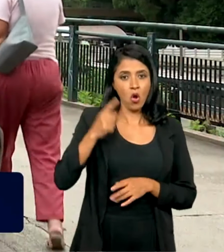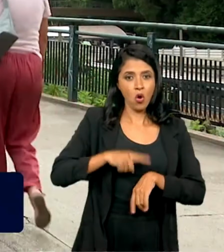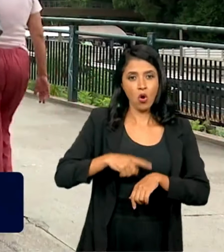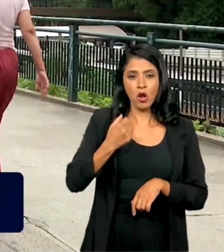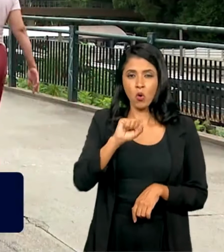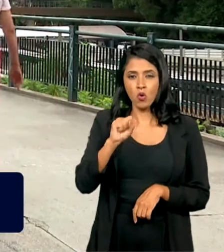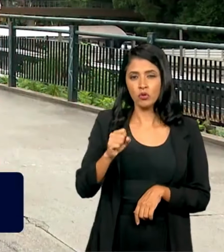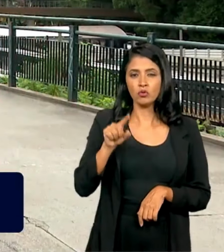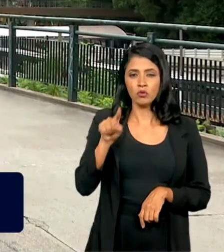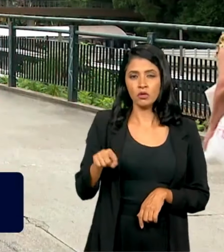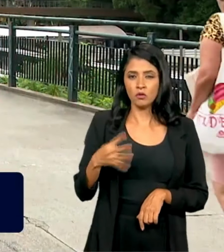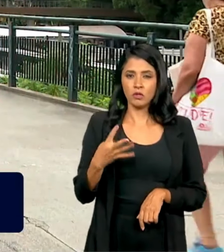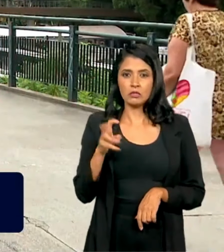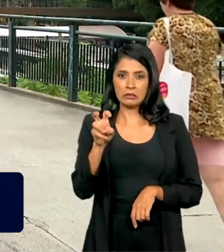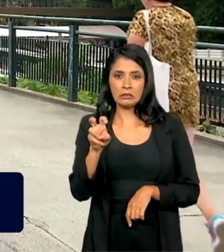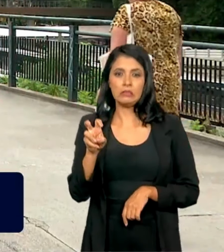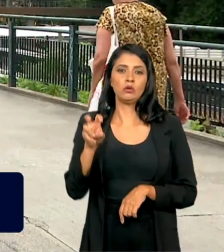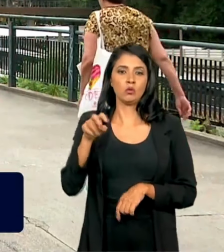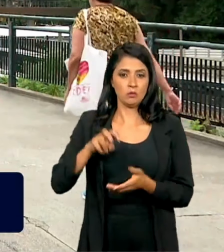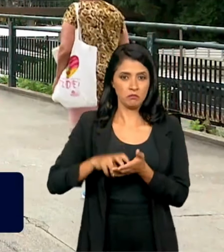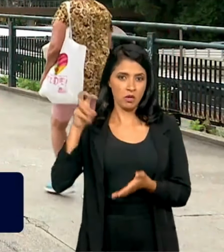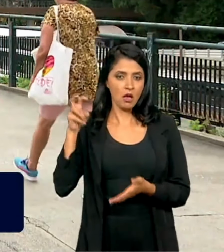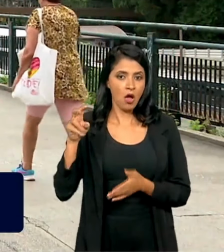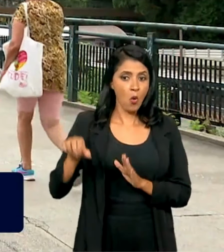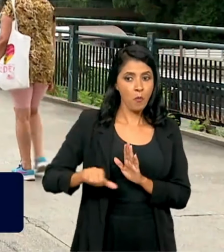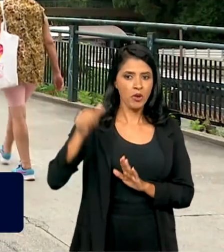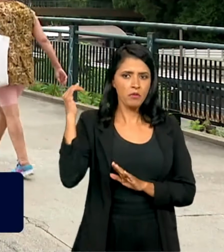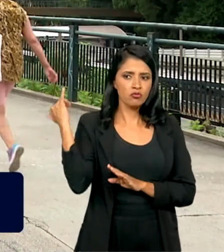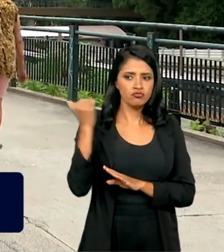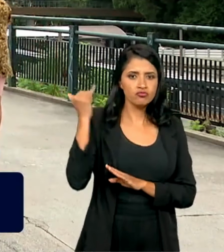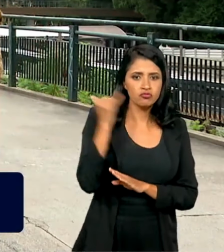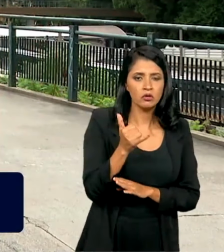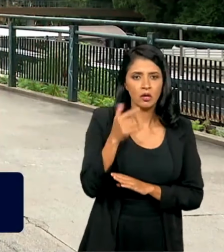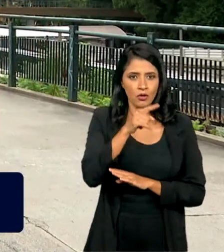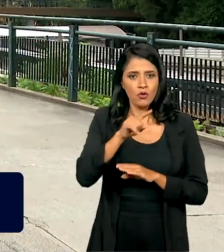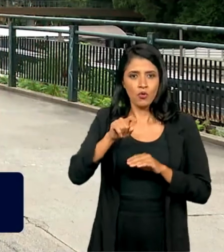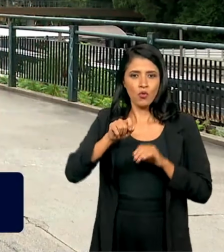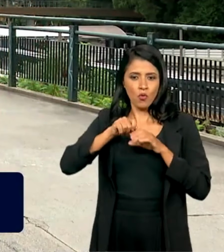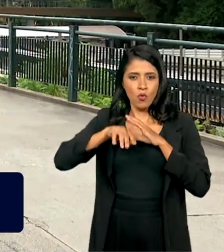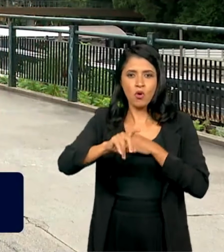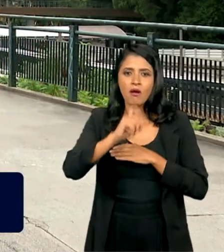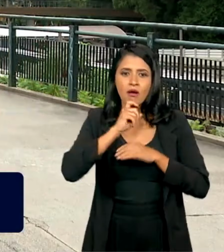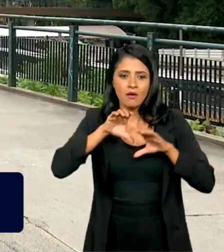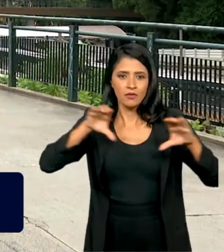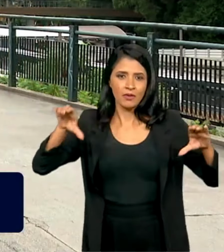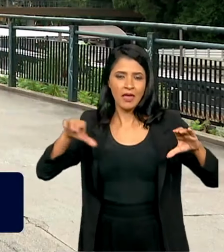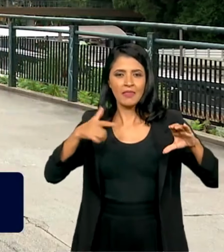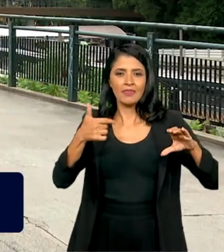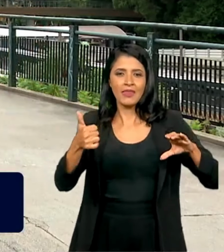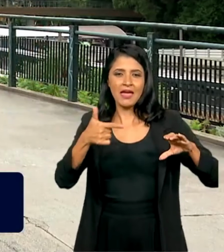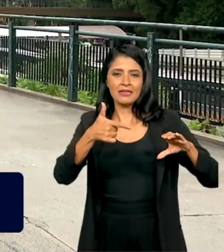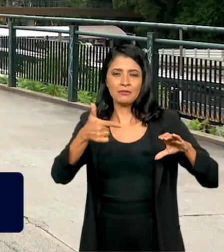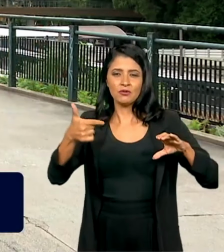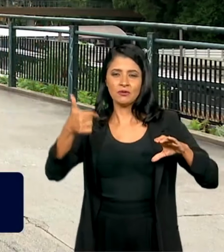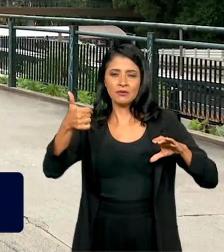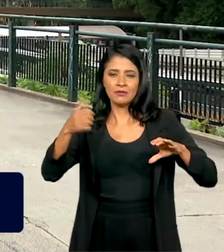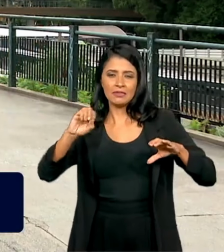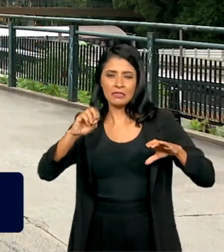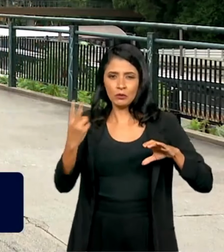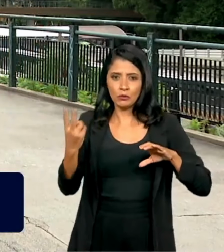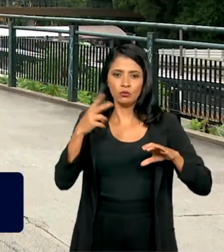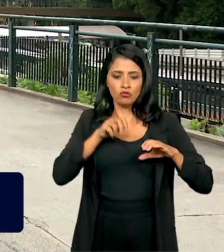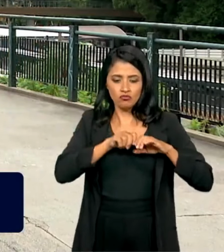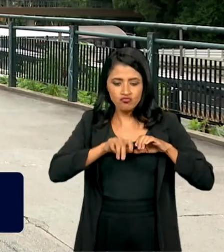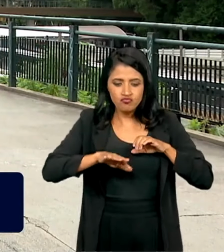8h45 da manhã, soou o primeiro alarme. Um curto-circuito no ar-condicionado do 12º andar iniciou um incêndio no